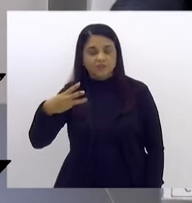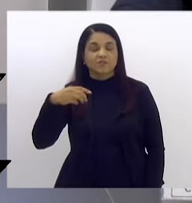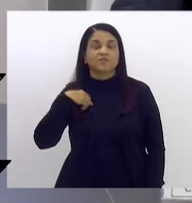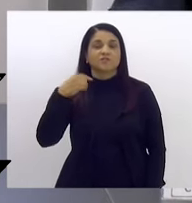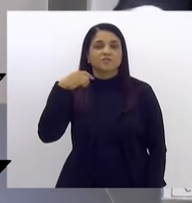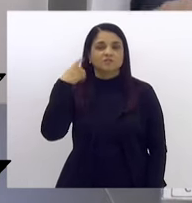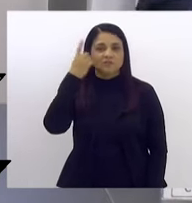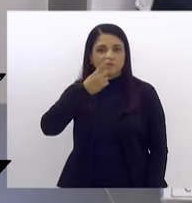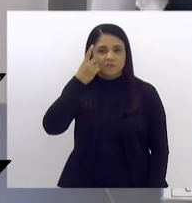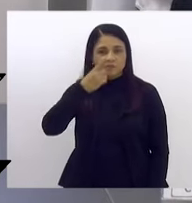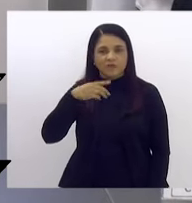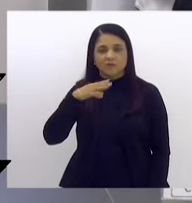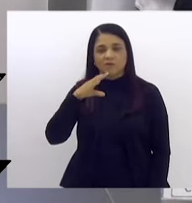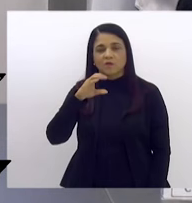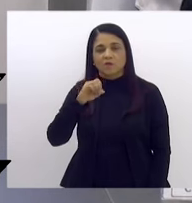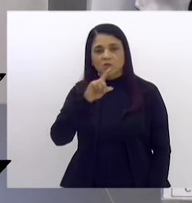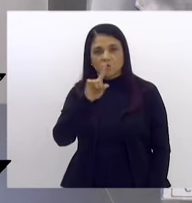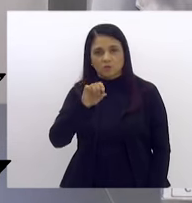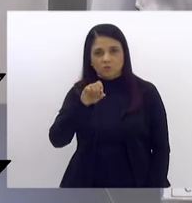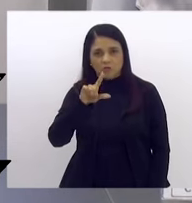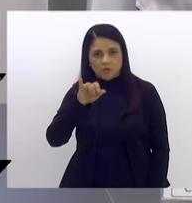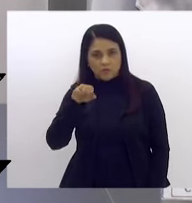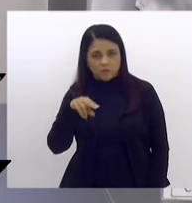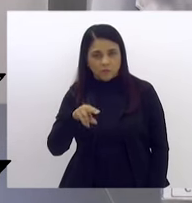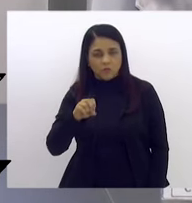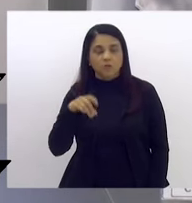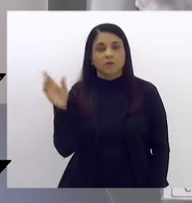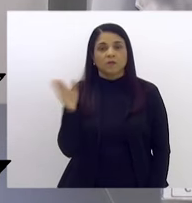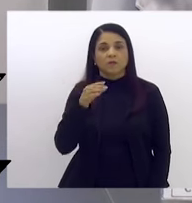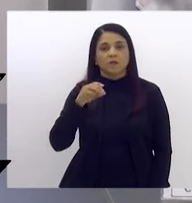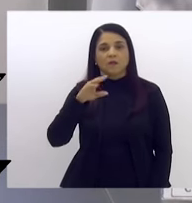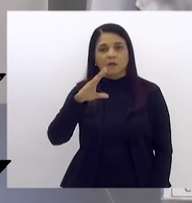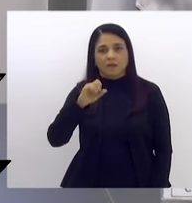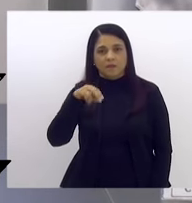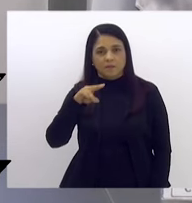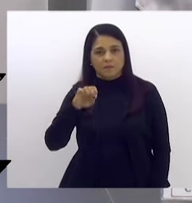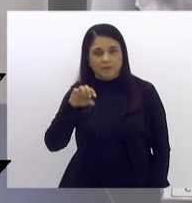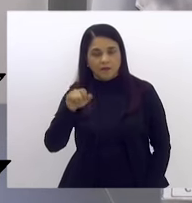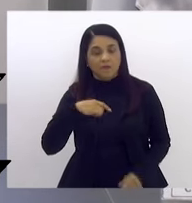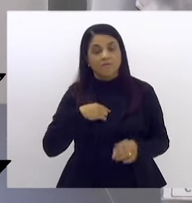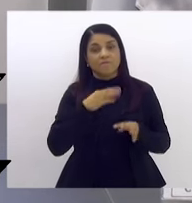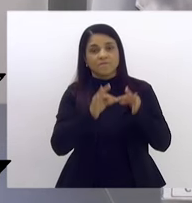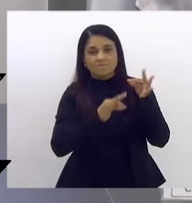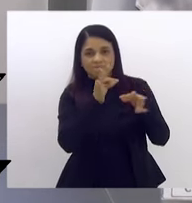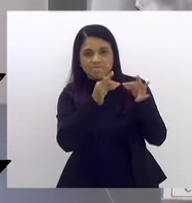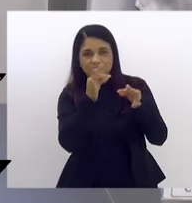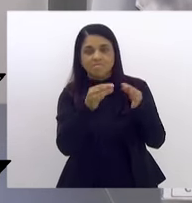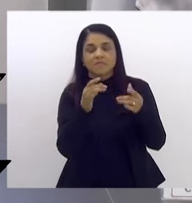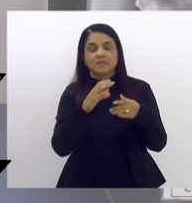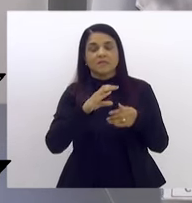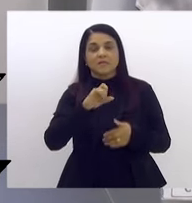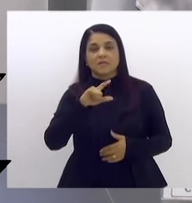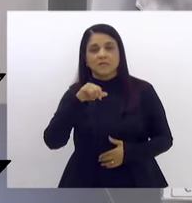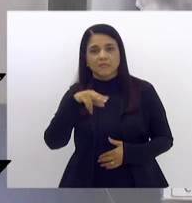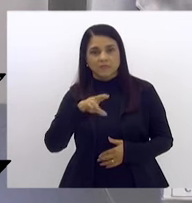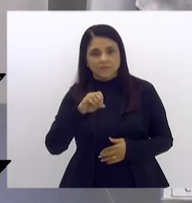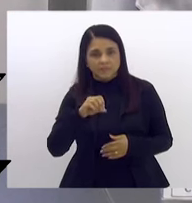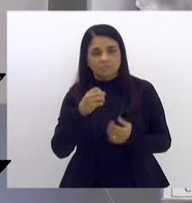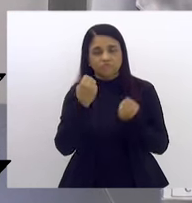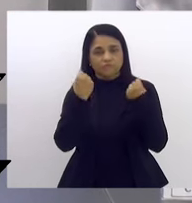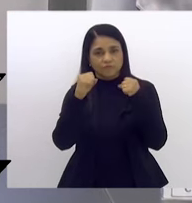Márcio canela que autoriza a criação de clínicas Estaduais de fisioterapia e Reabilitação motora no âmbito do Estado do Rio de